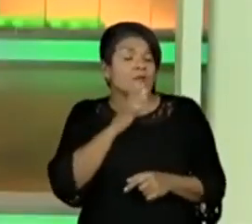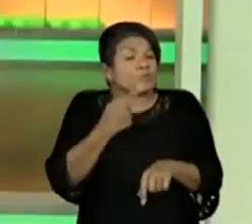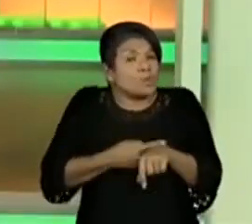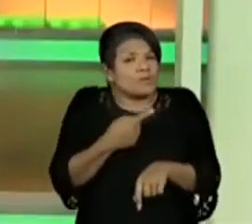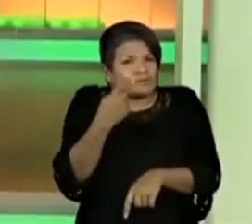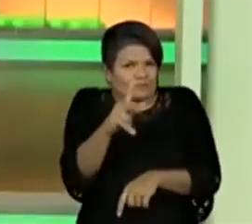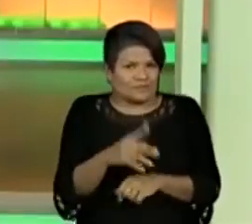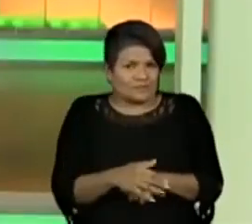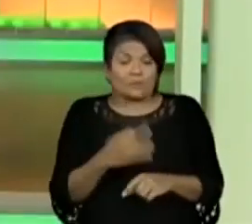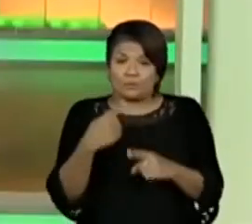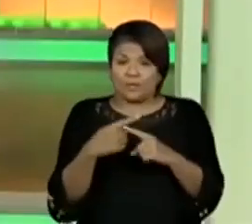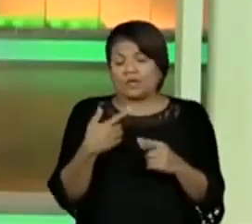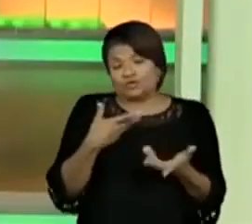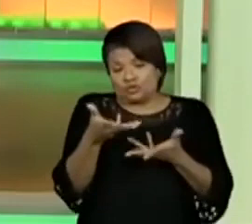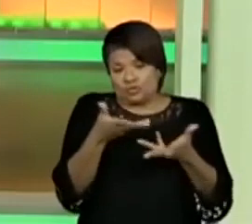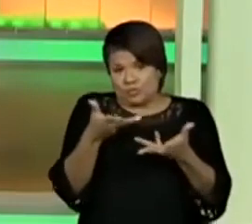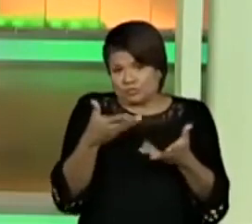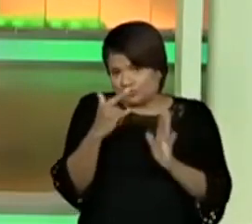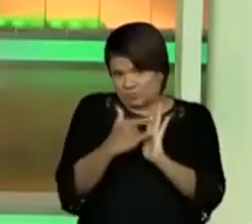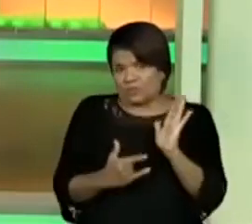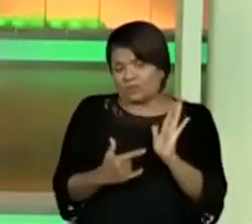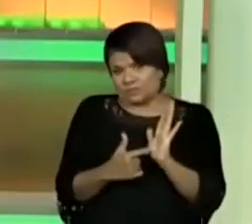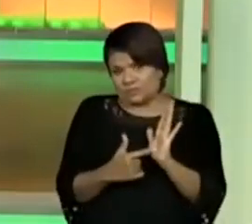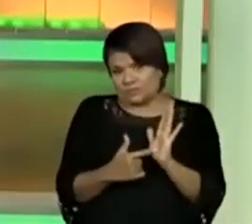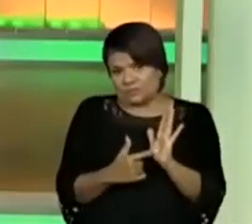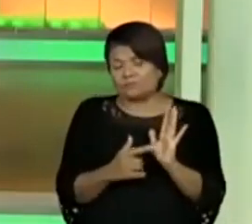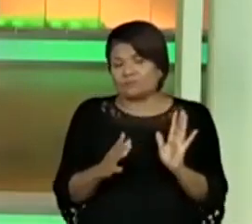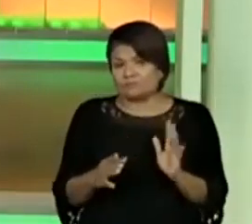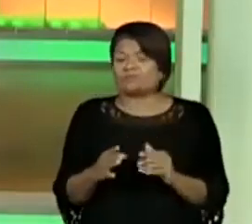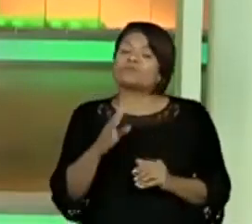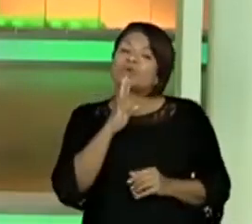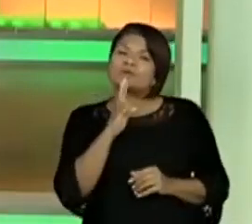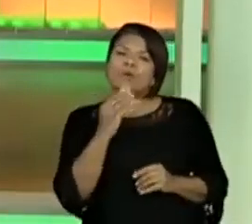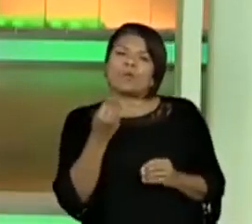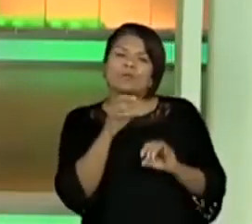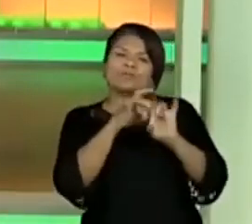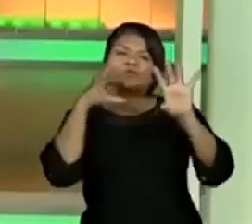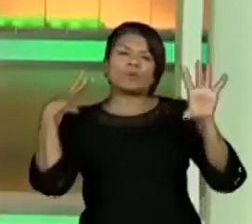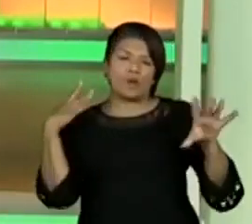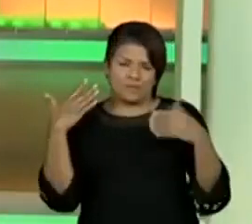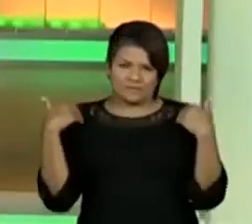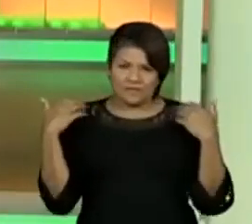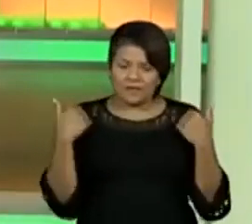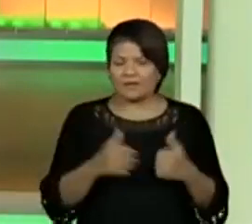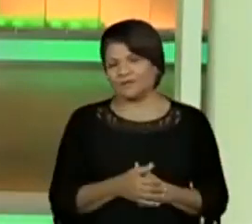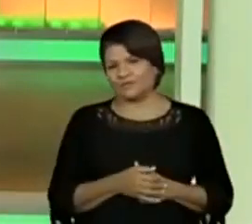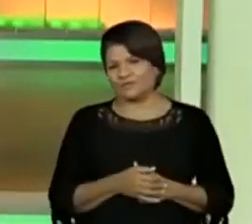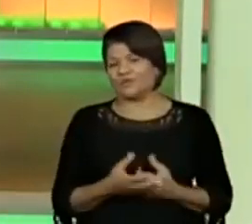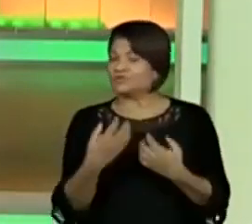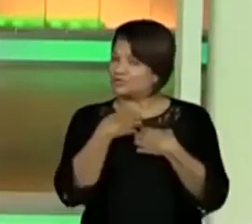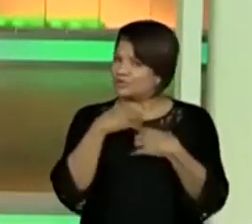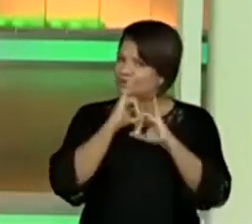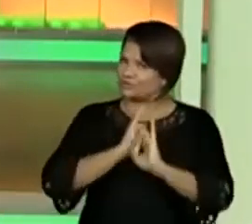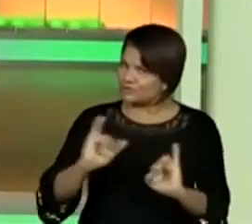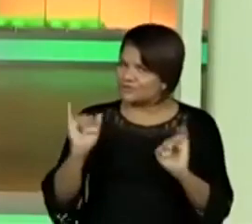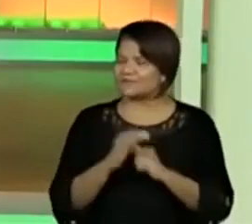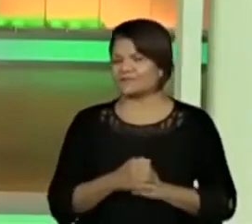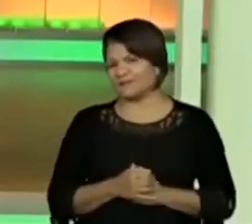A gente compartilhou um texto, teve um conhecimento sobre o que é um passeio virtual, esse gênero da